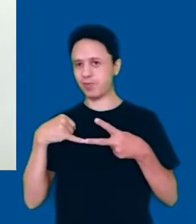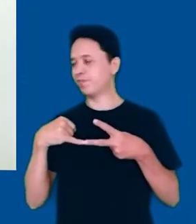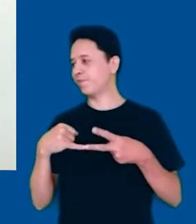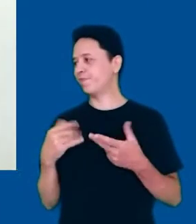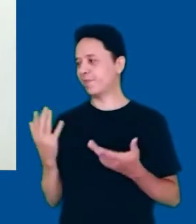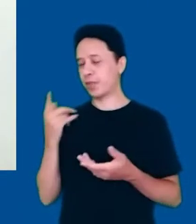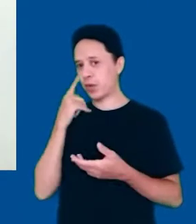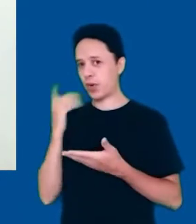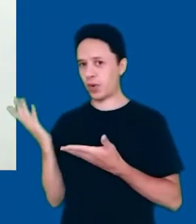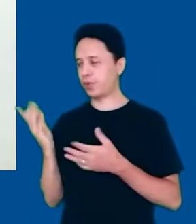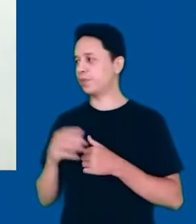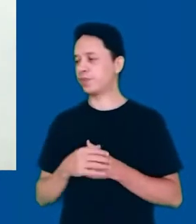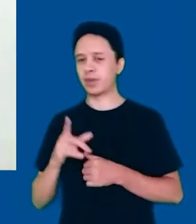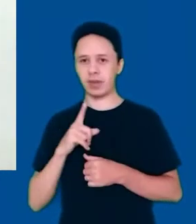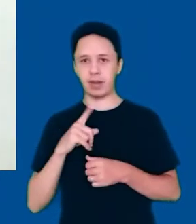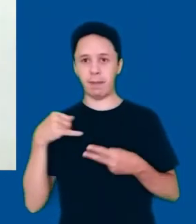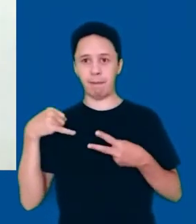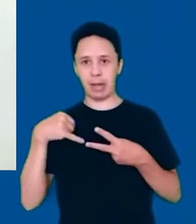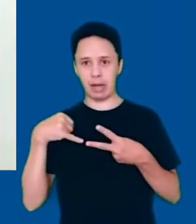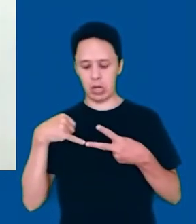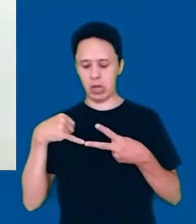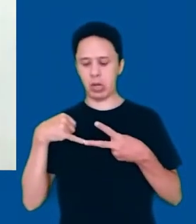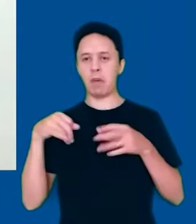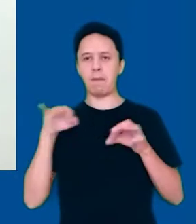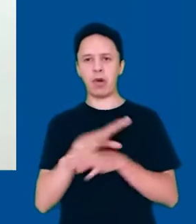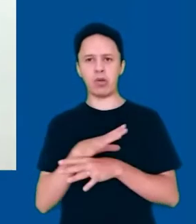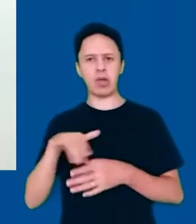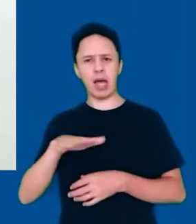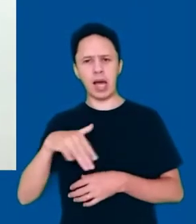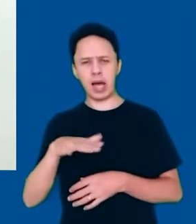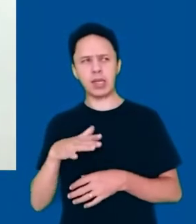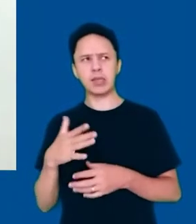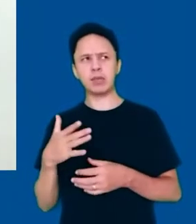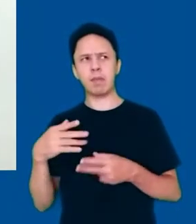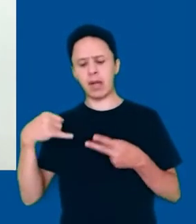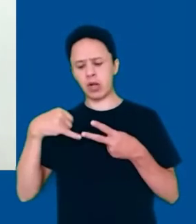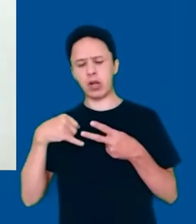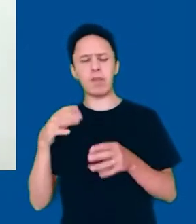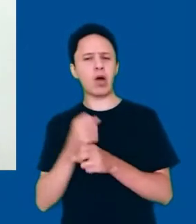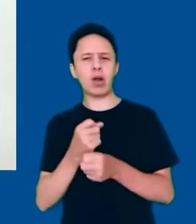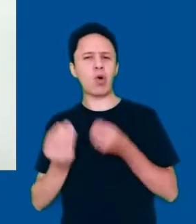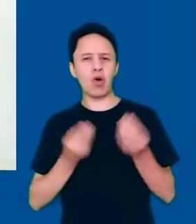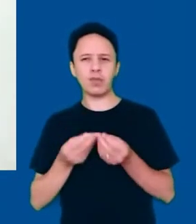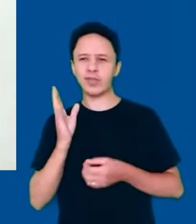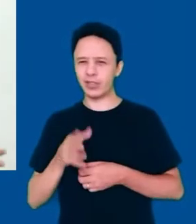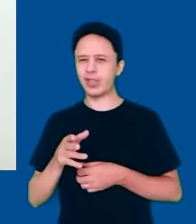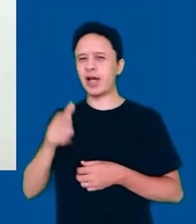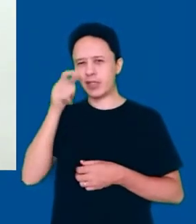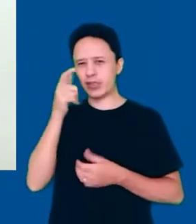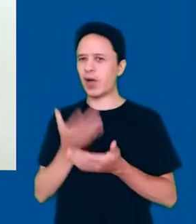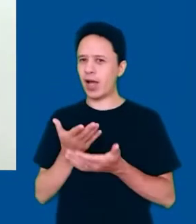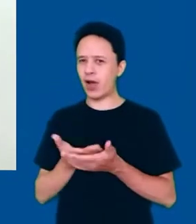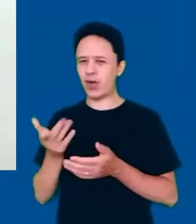na figura como um todo. Eu tenho ali um paralelogramo. E como é que calcula a área de paralelogramo? Você já assistiu a aula que eu expliquei? Ah, é